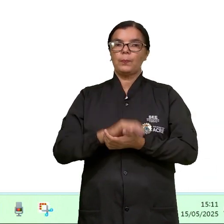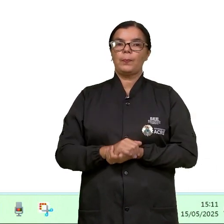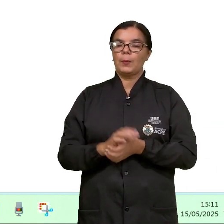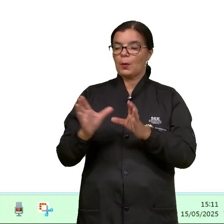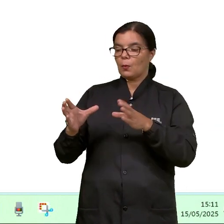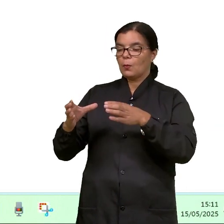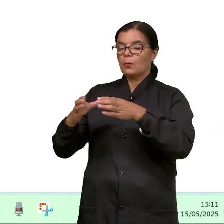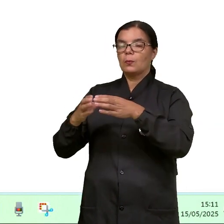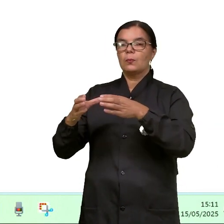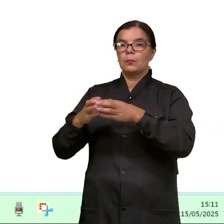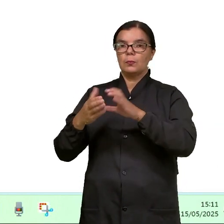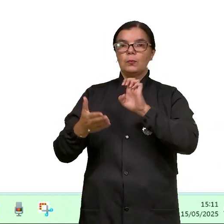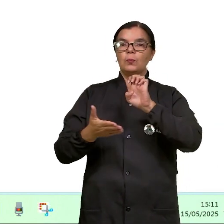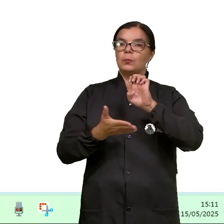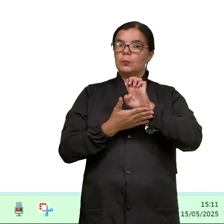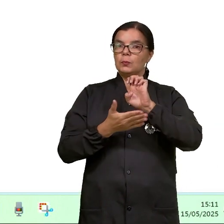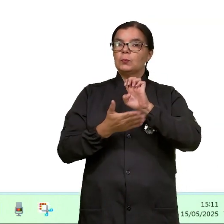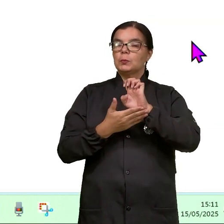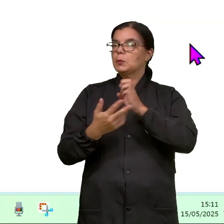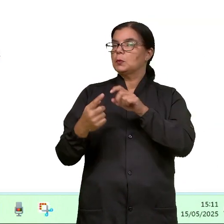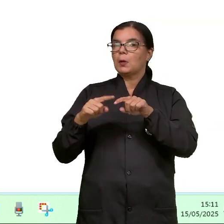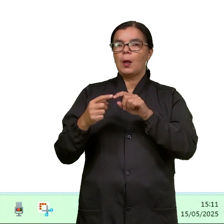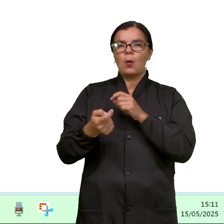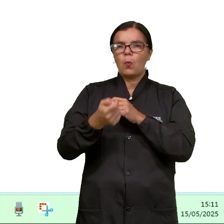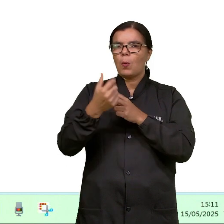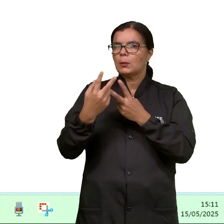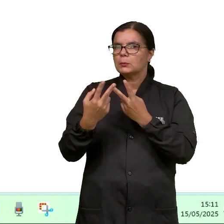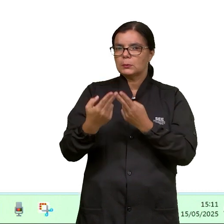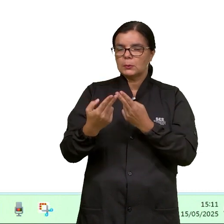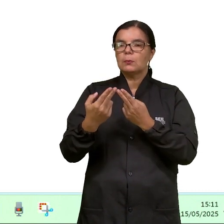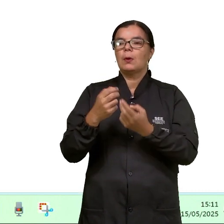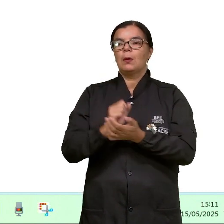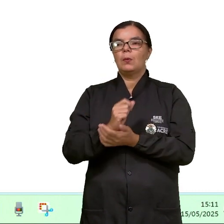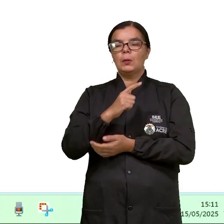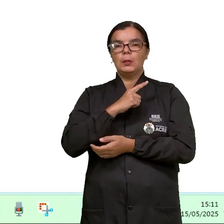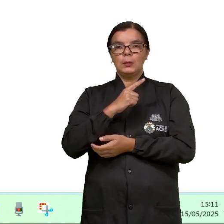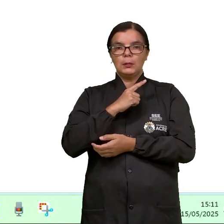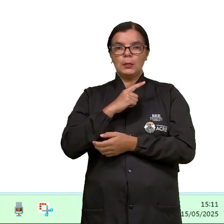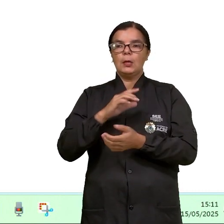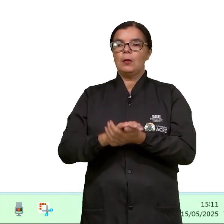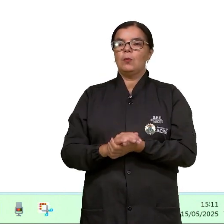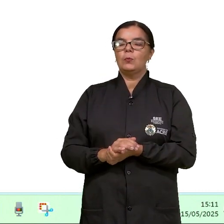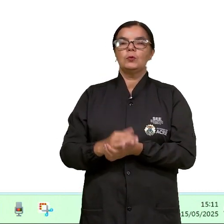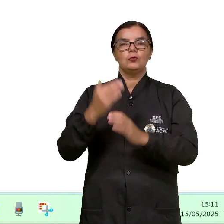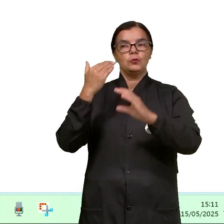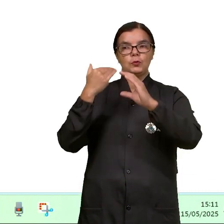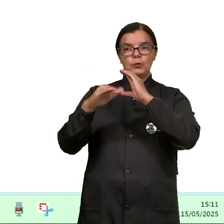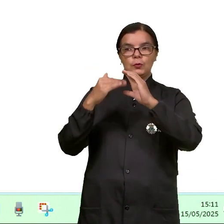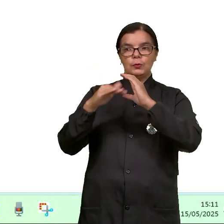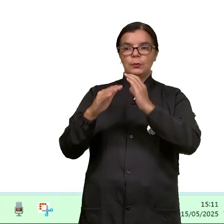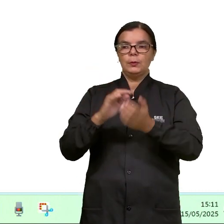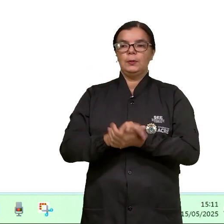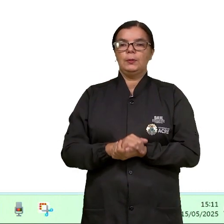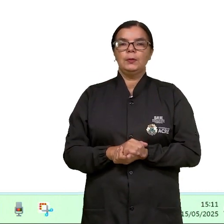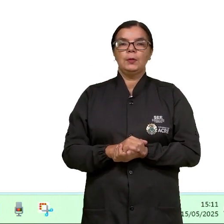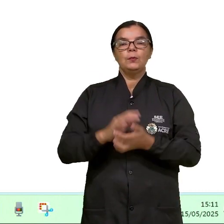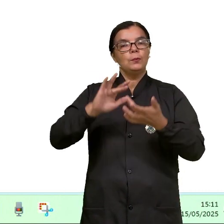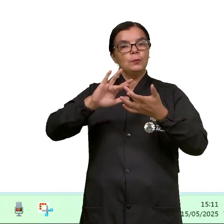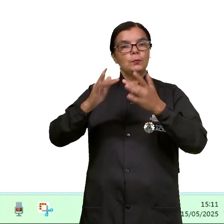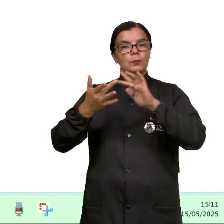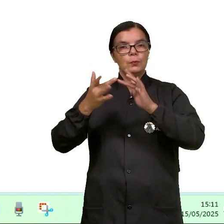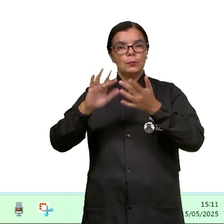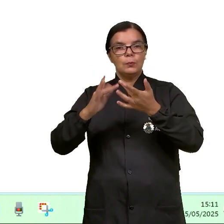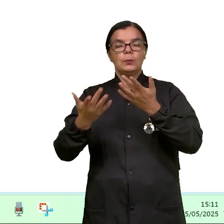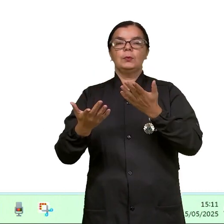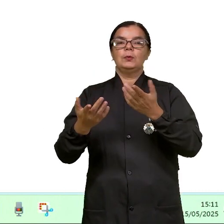de e-mail, que é praticamente a mesma coisa, tá? E nós temos aqui, ó, o grupo de envio, o grupo de contatos, o